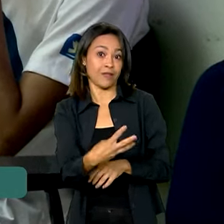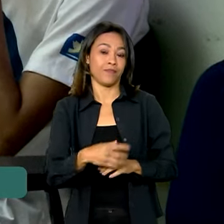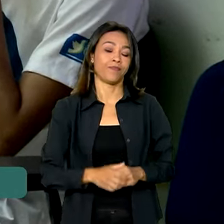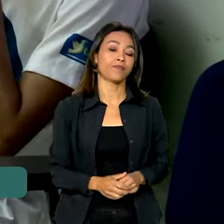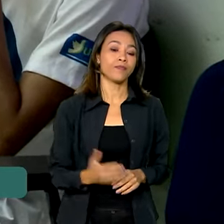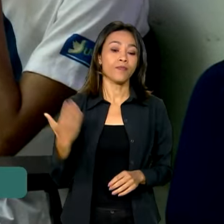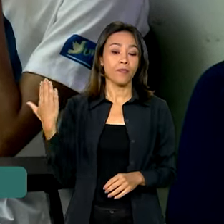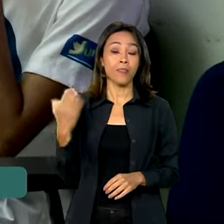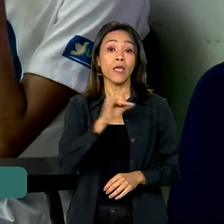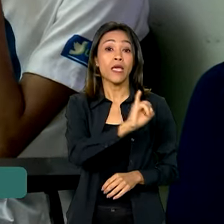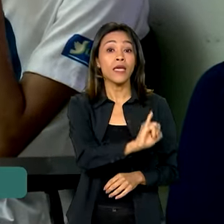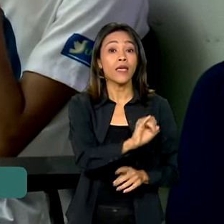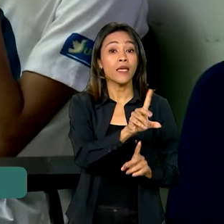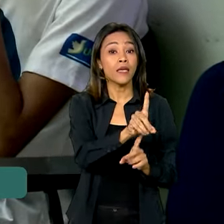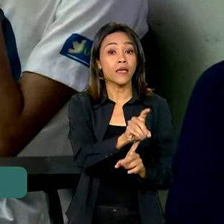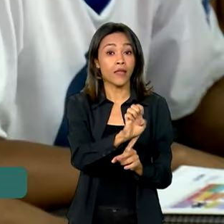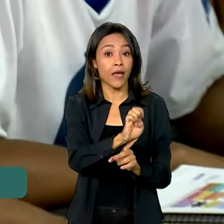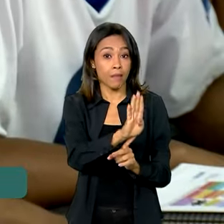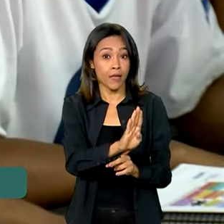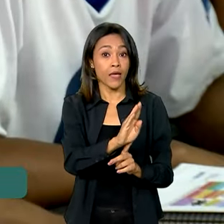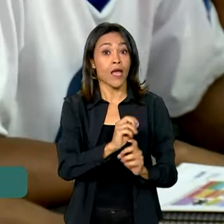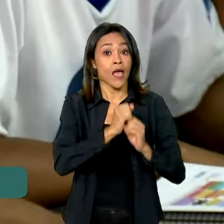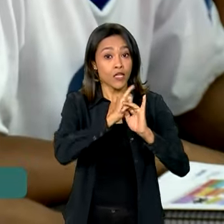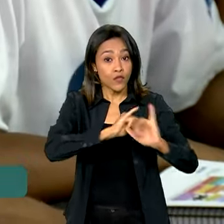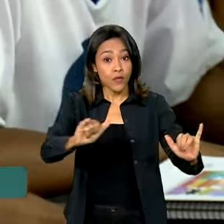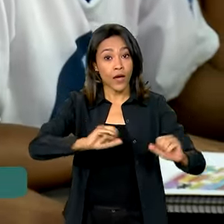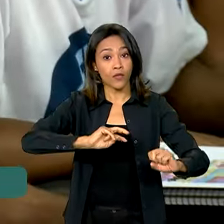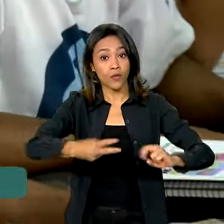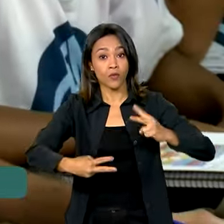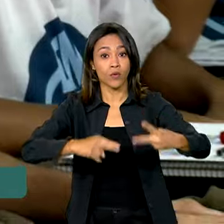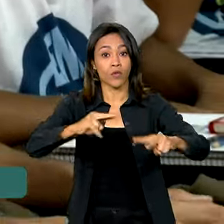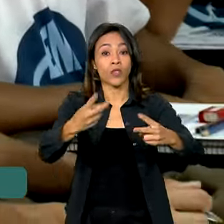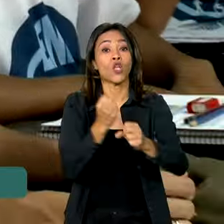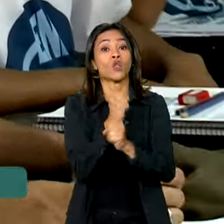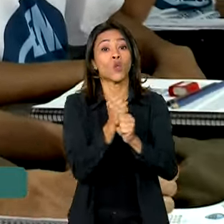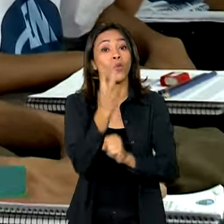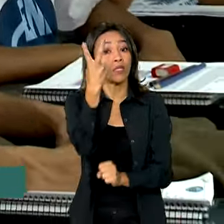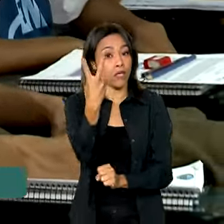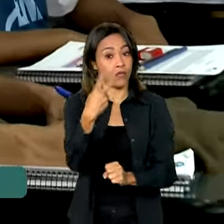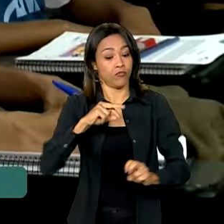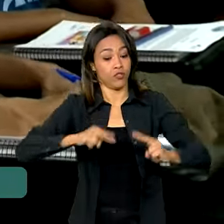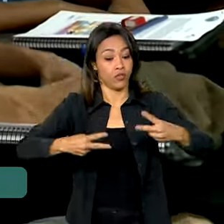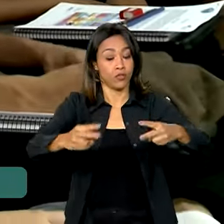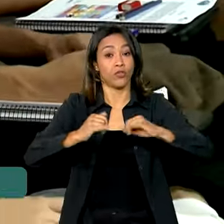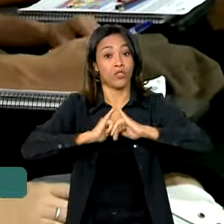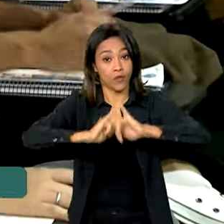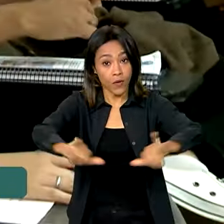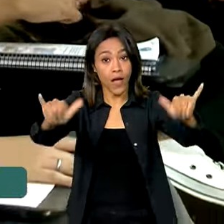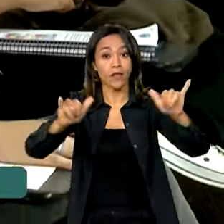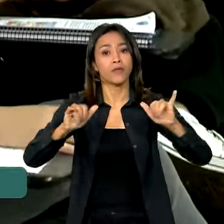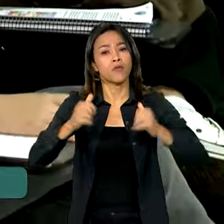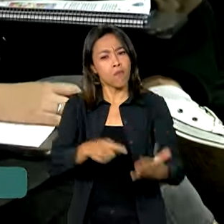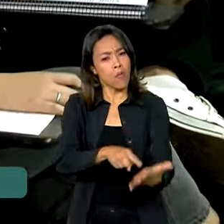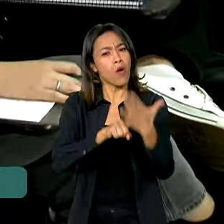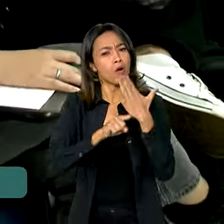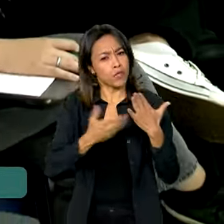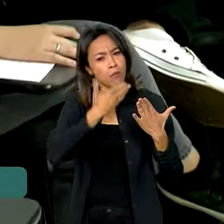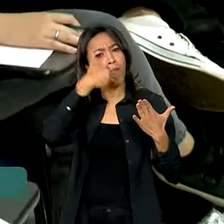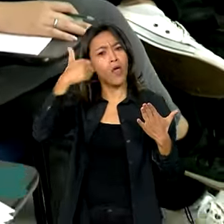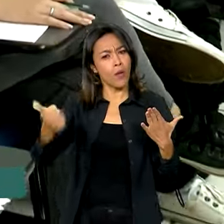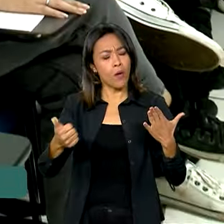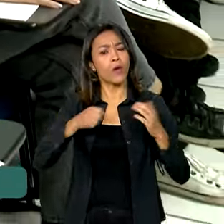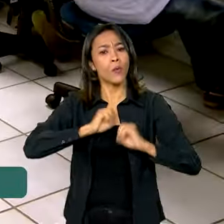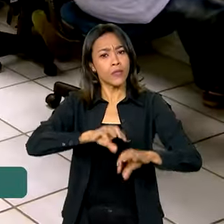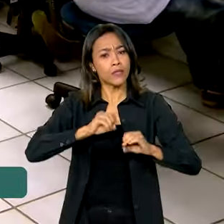o Ideb que é divulgado a cada 2 anos mostra que houve melhoria na educação em relação à